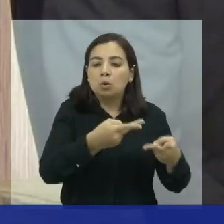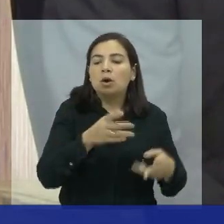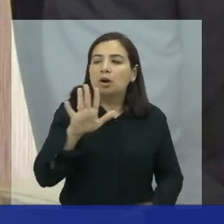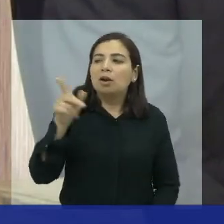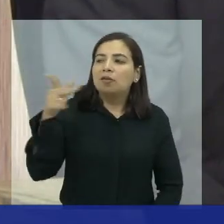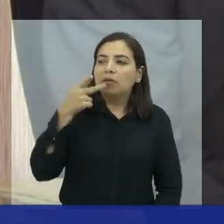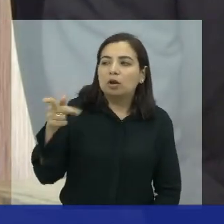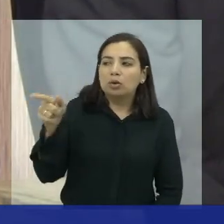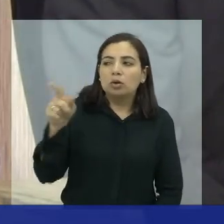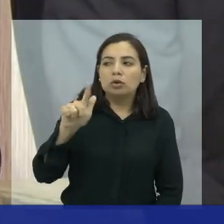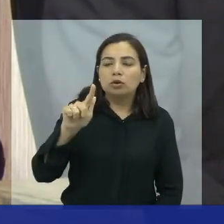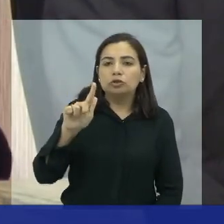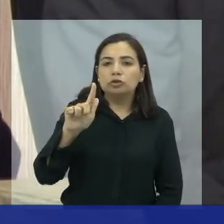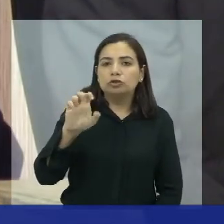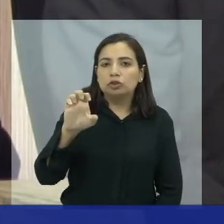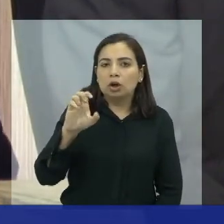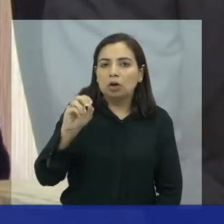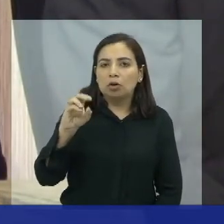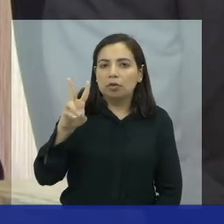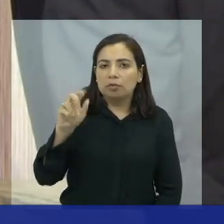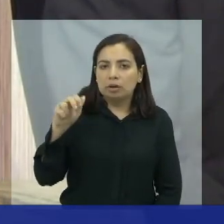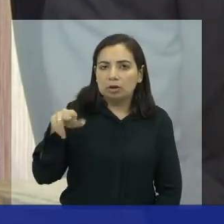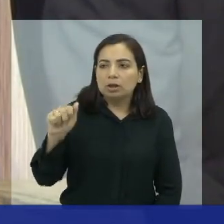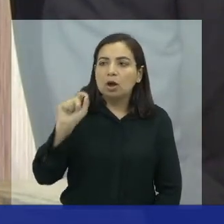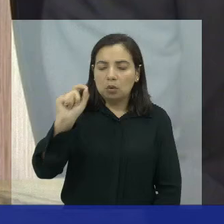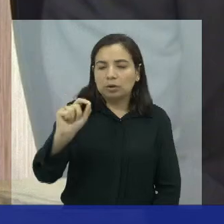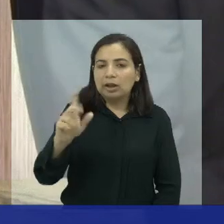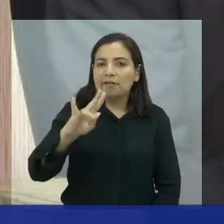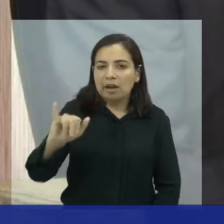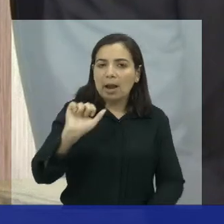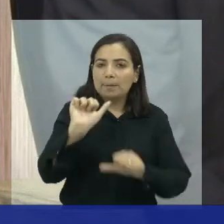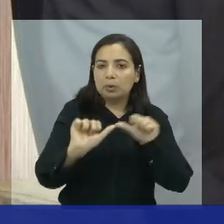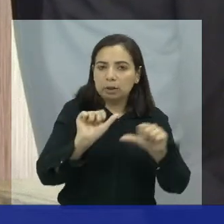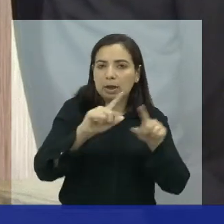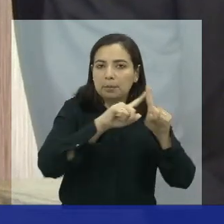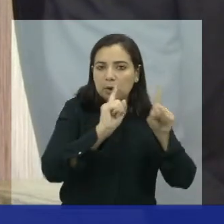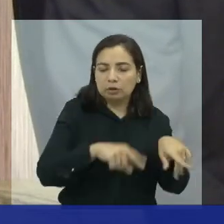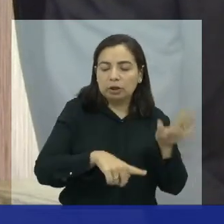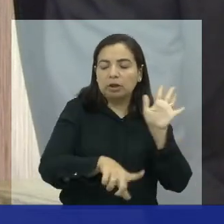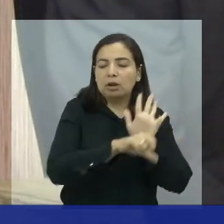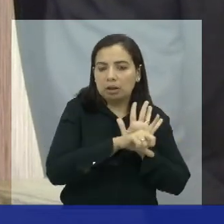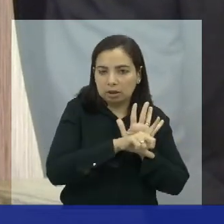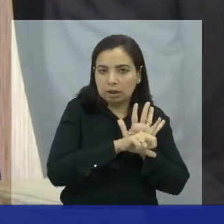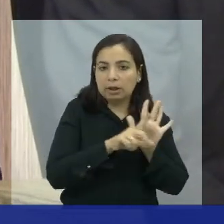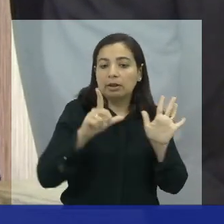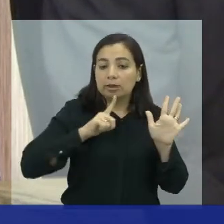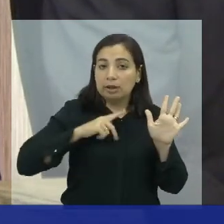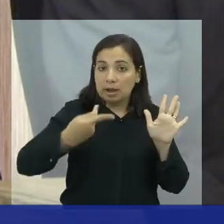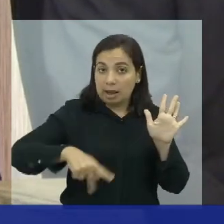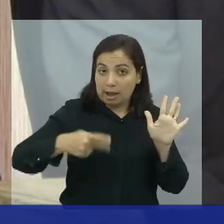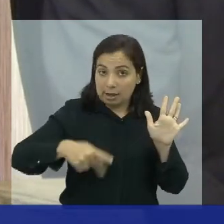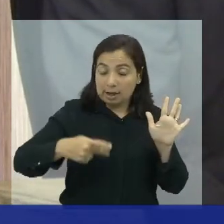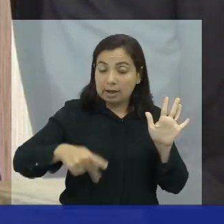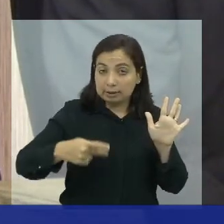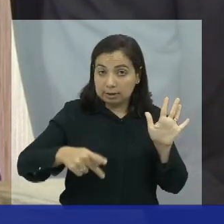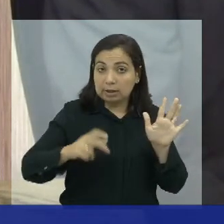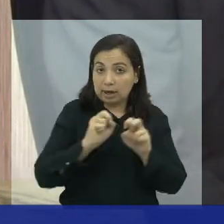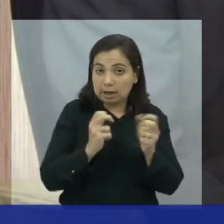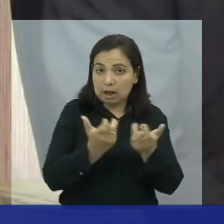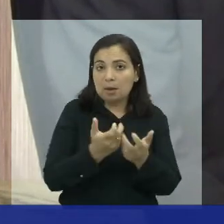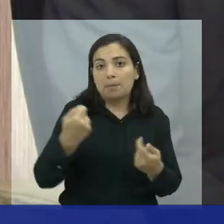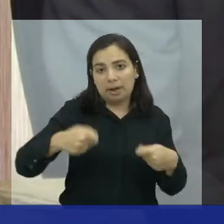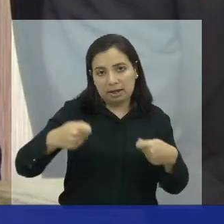Giovana, qualquer modificação nesse projeto de lei que se encontra aqui na Câmara, ele só poderá se dar através de